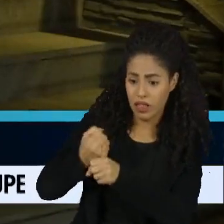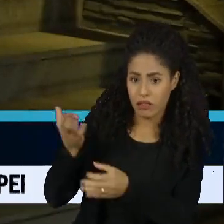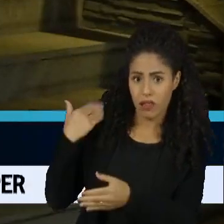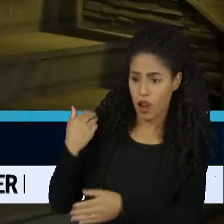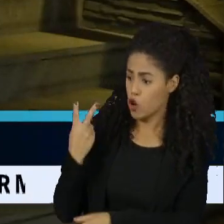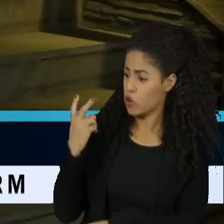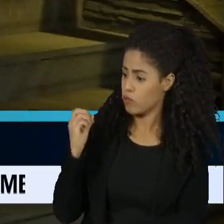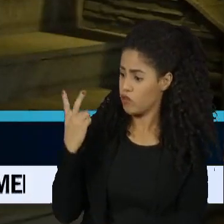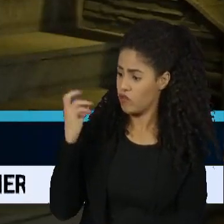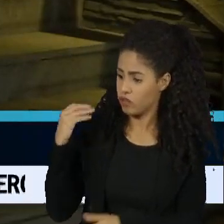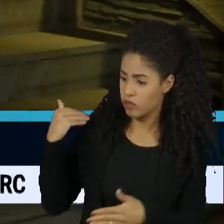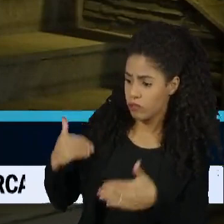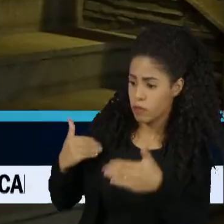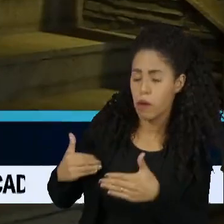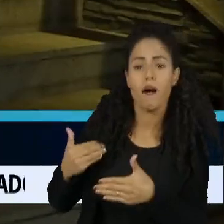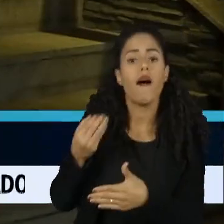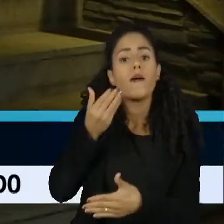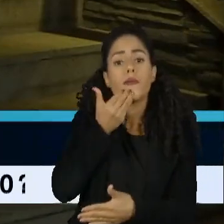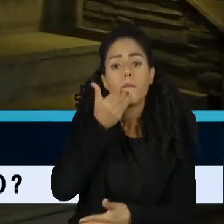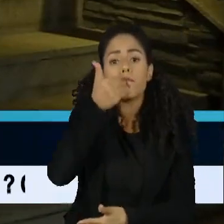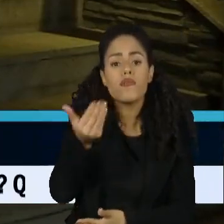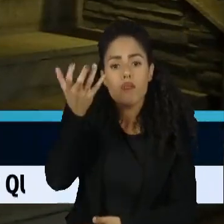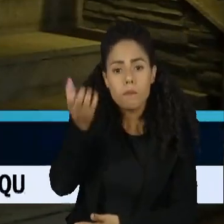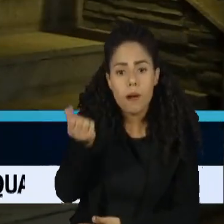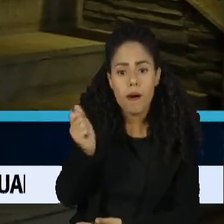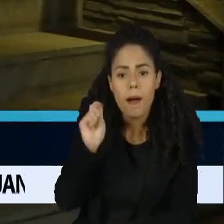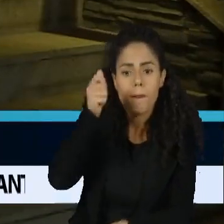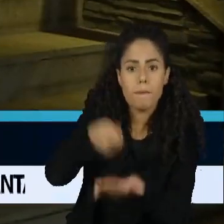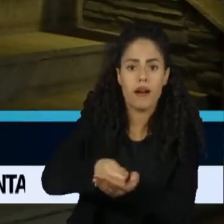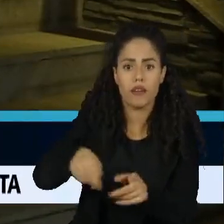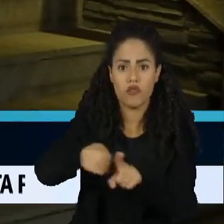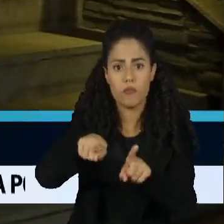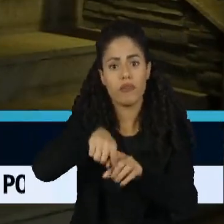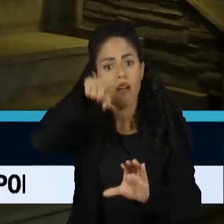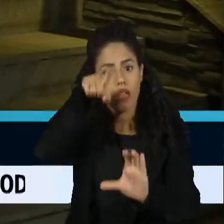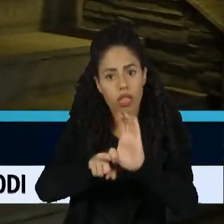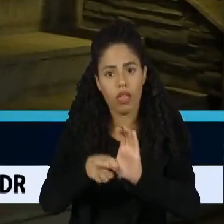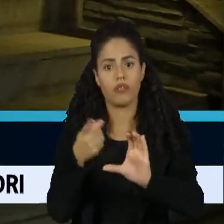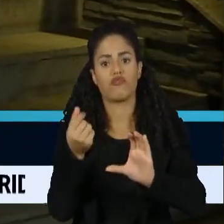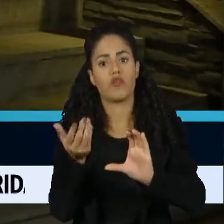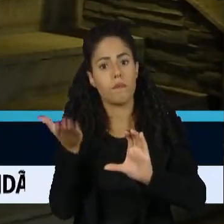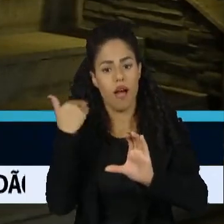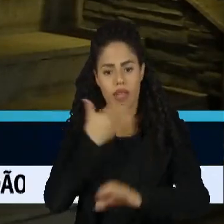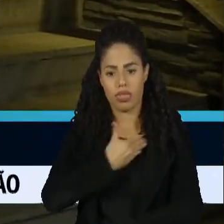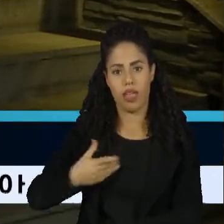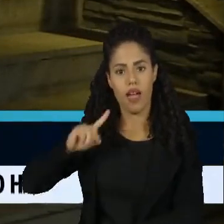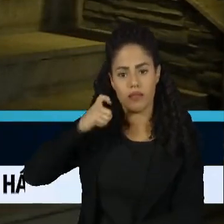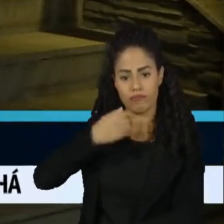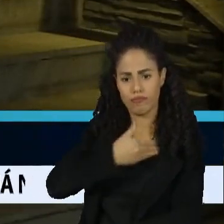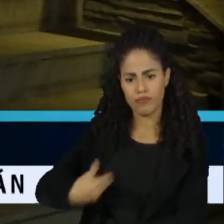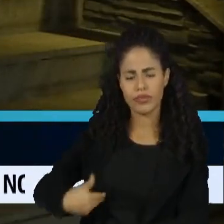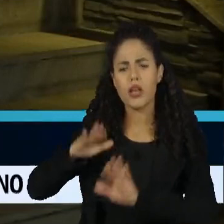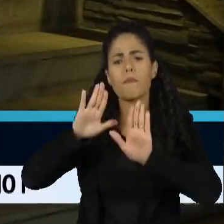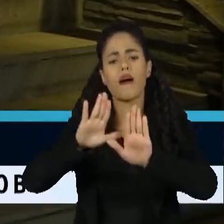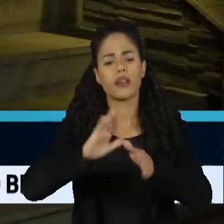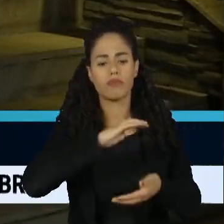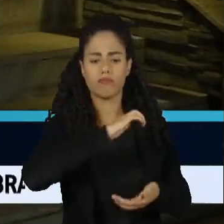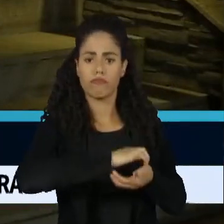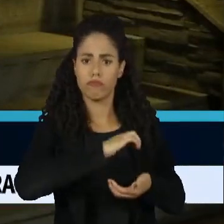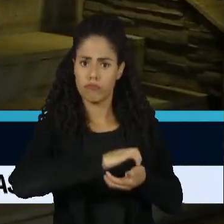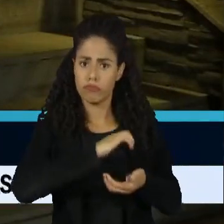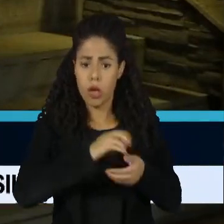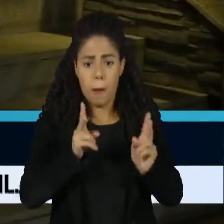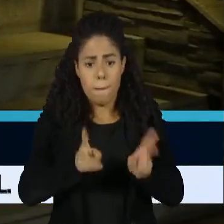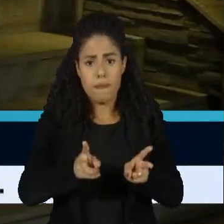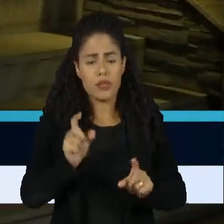ações tentam garantir o pagamento de pensões a viúvas e dependentes de ex-políticos. Até aqui, o entendimento da corte tem sido o